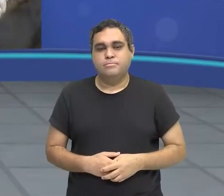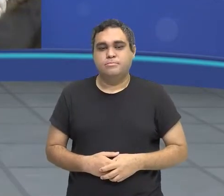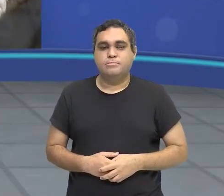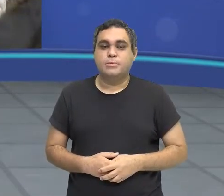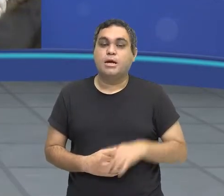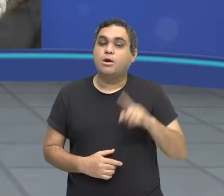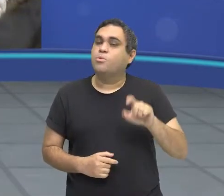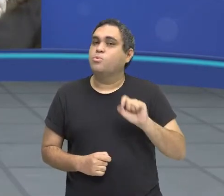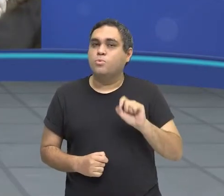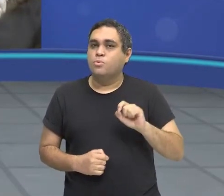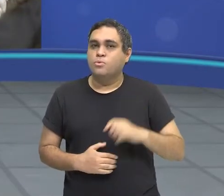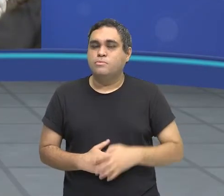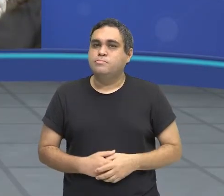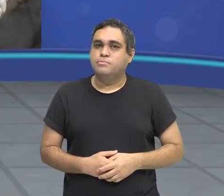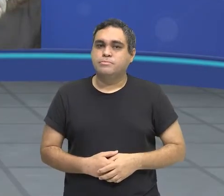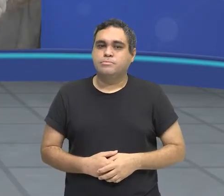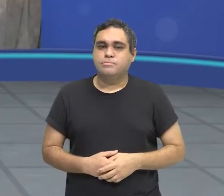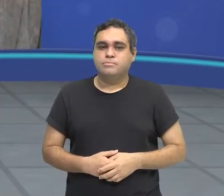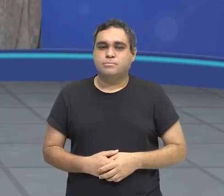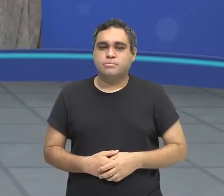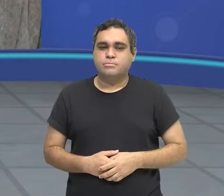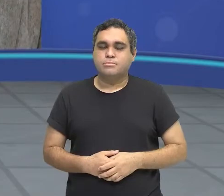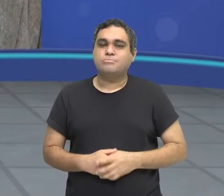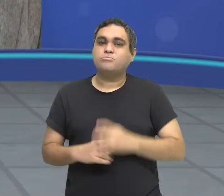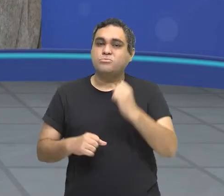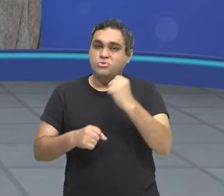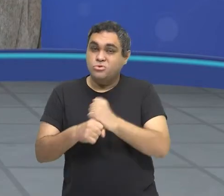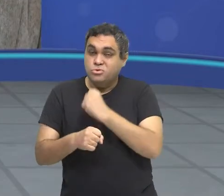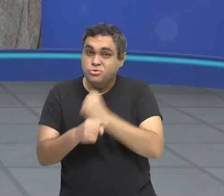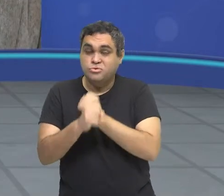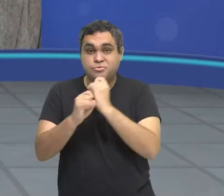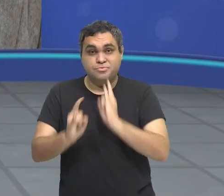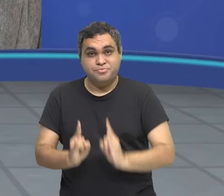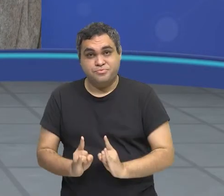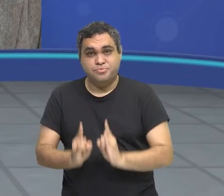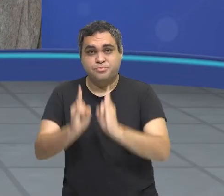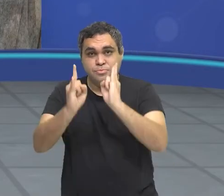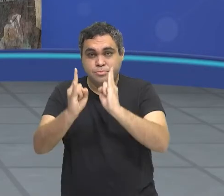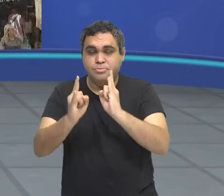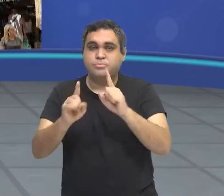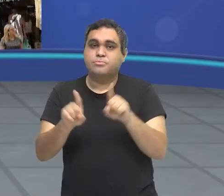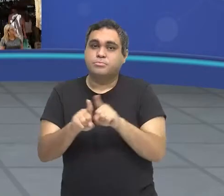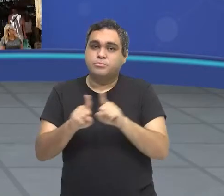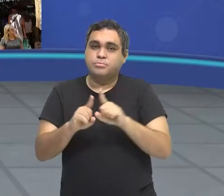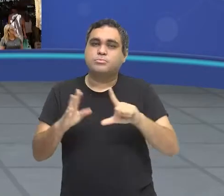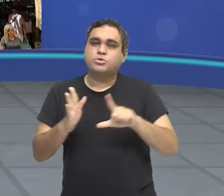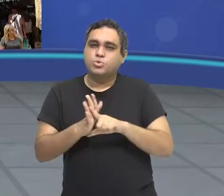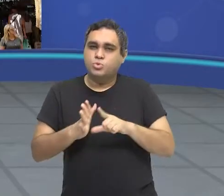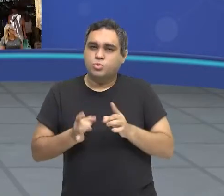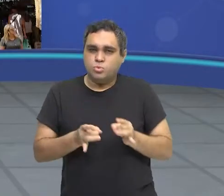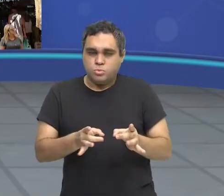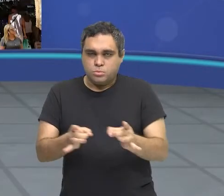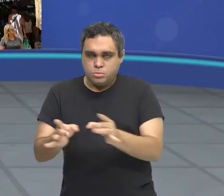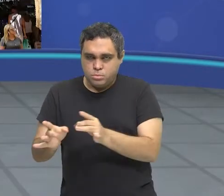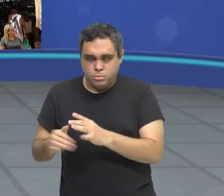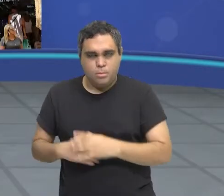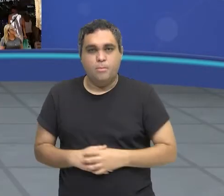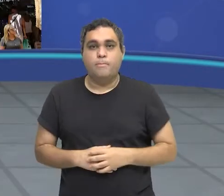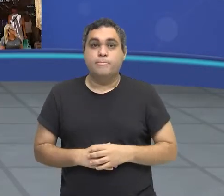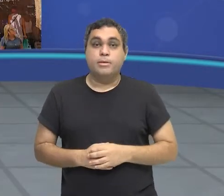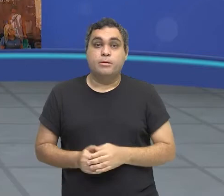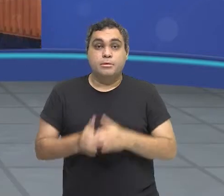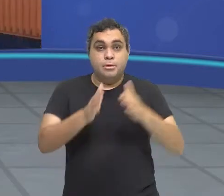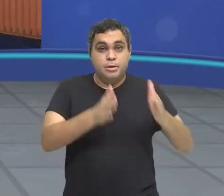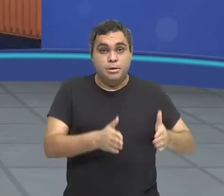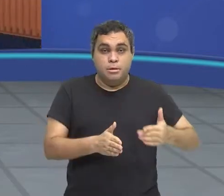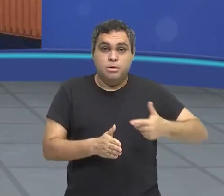estar ligado ao quê? A parte de construções e também do comércio. Além disso, também teremos o